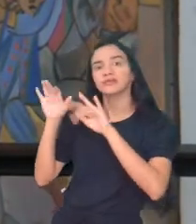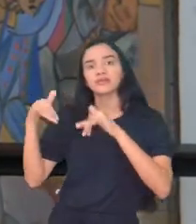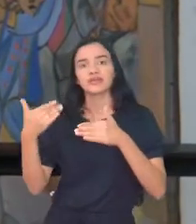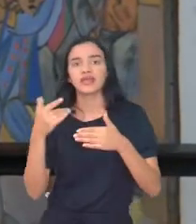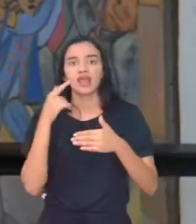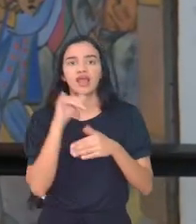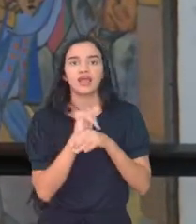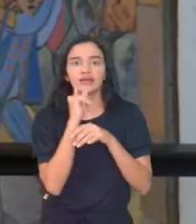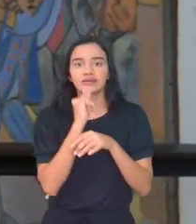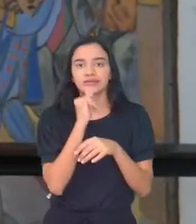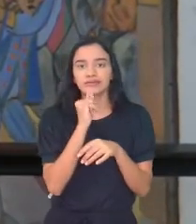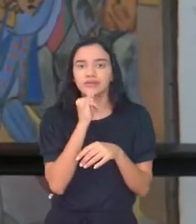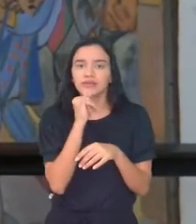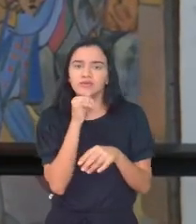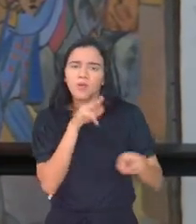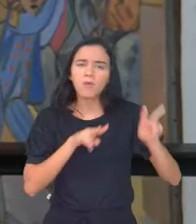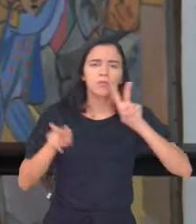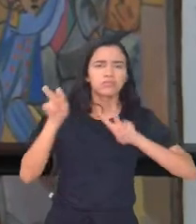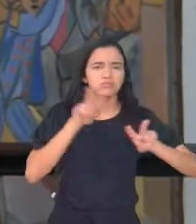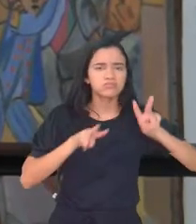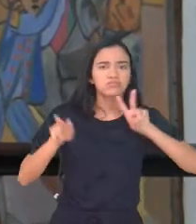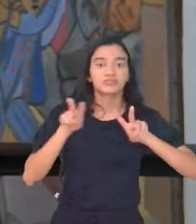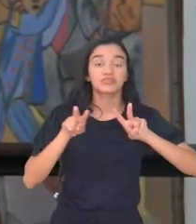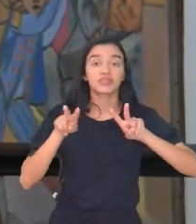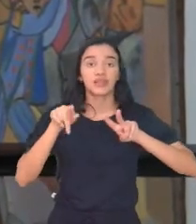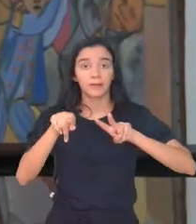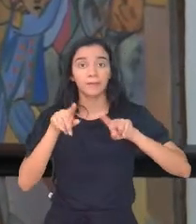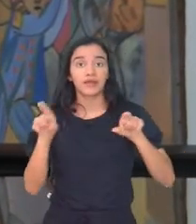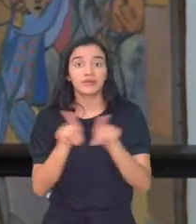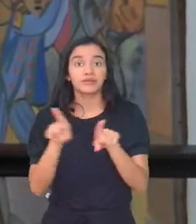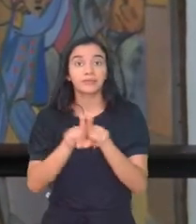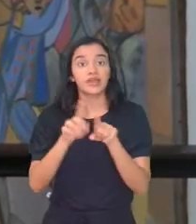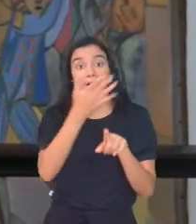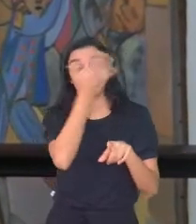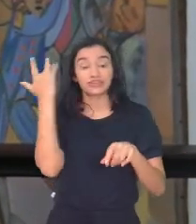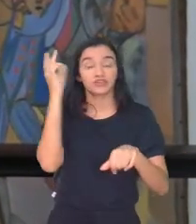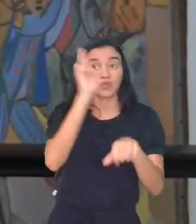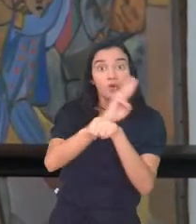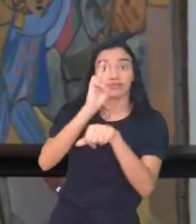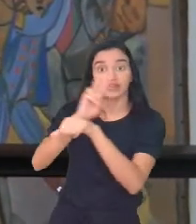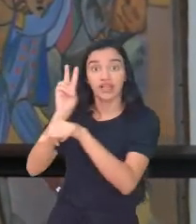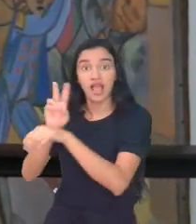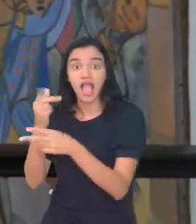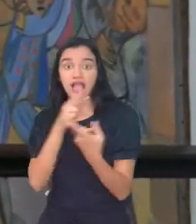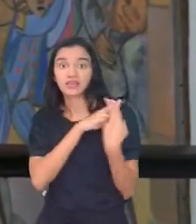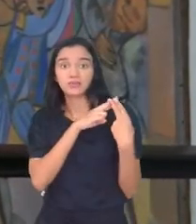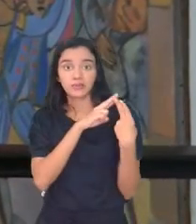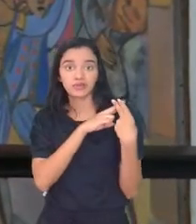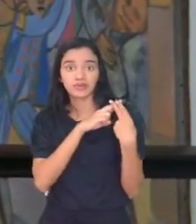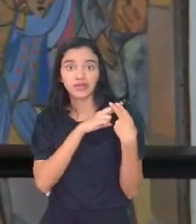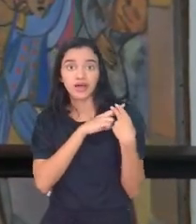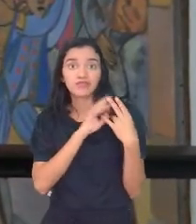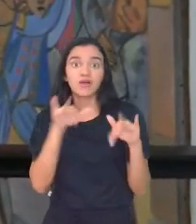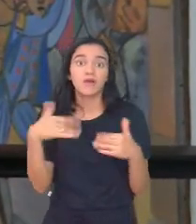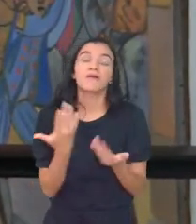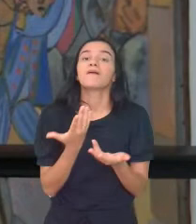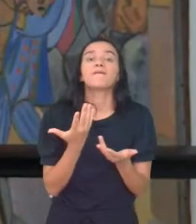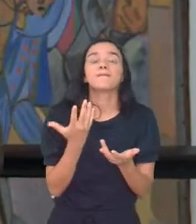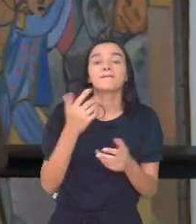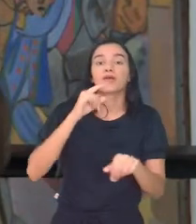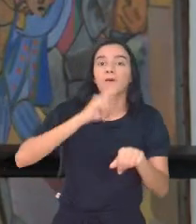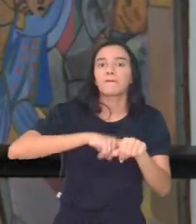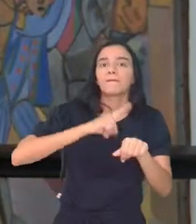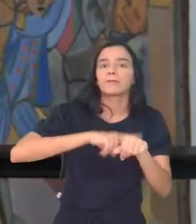partir desse ponto de observação, o guarda ou o vigia responsável pelo turno naquele